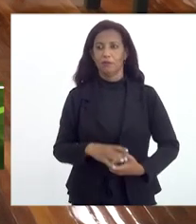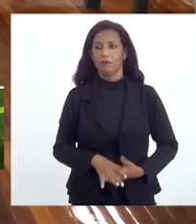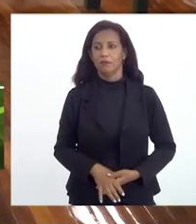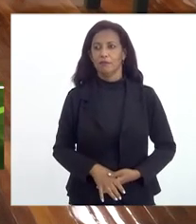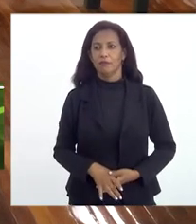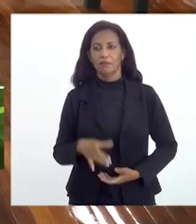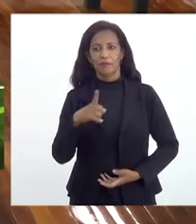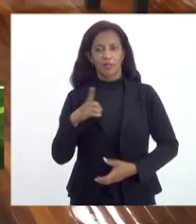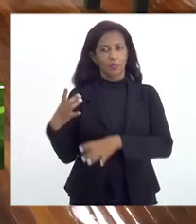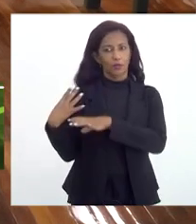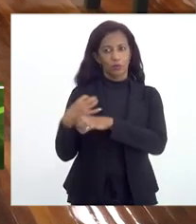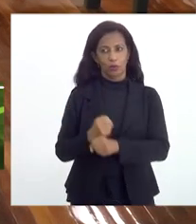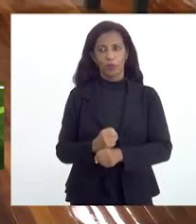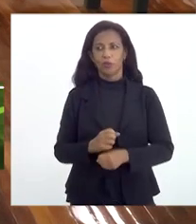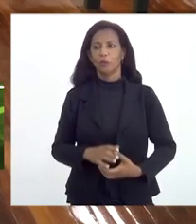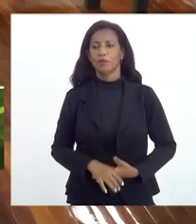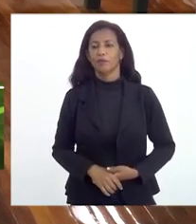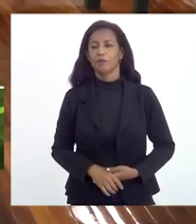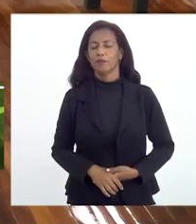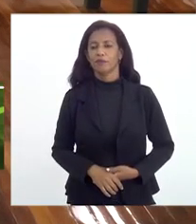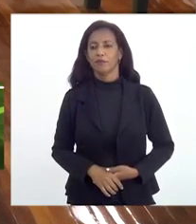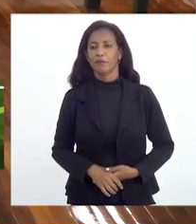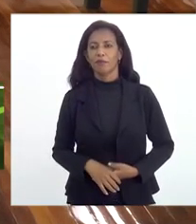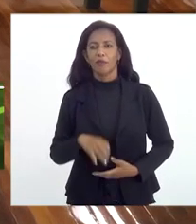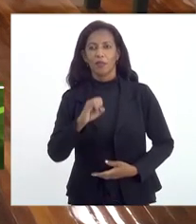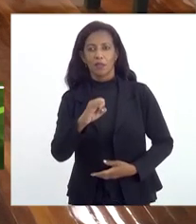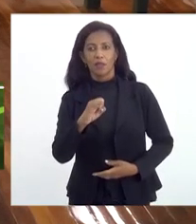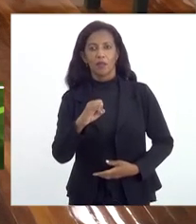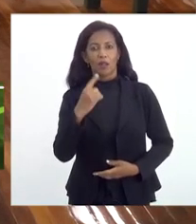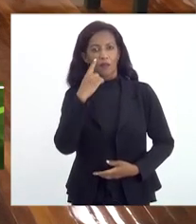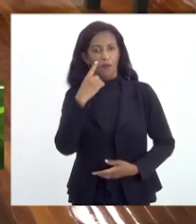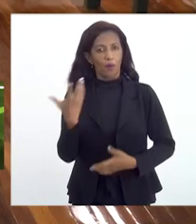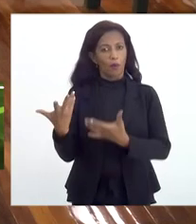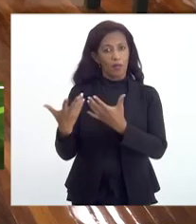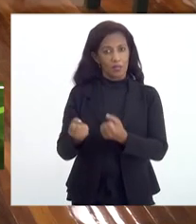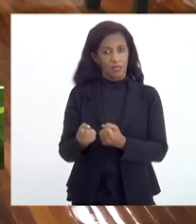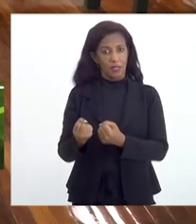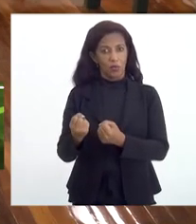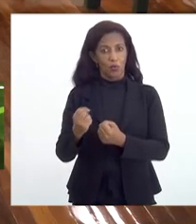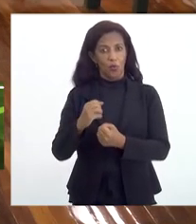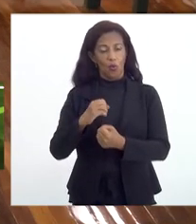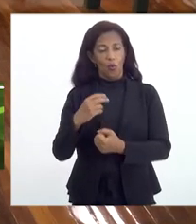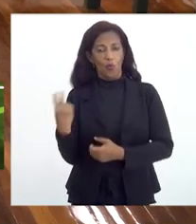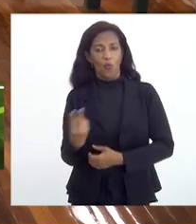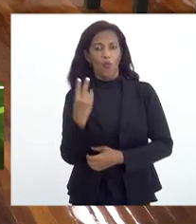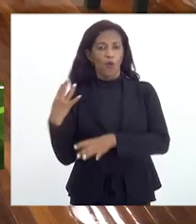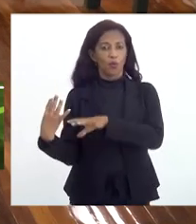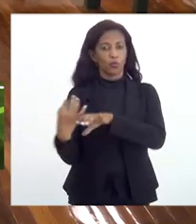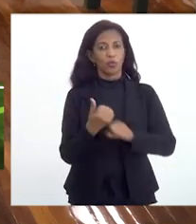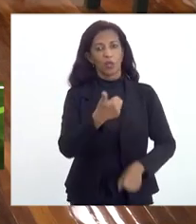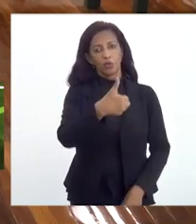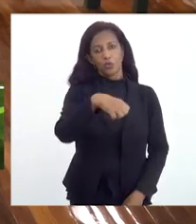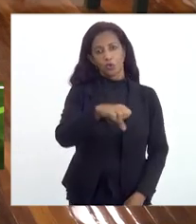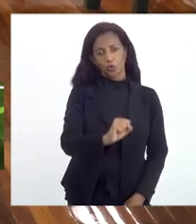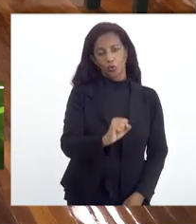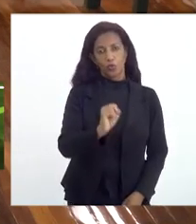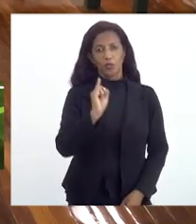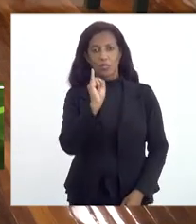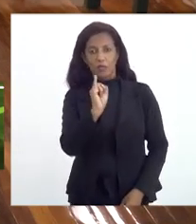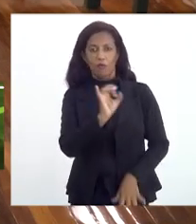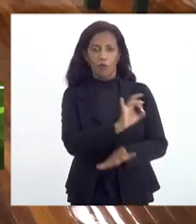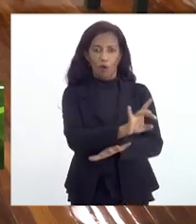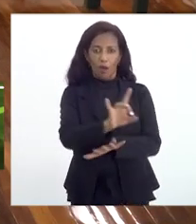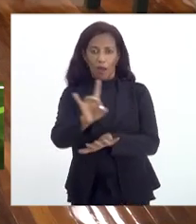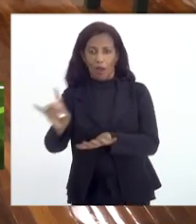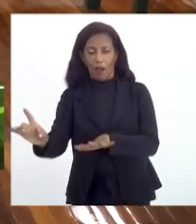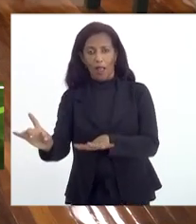E tem cálculos que, se nós levarmos em consideração o valor global, vai ser 18. Se levarmos em consideração que cada